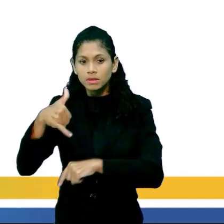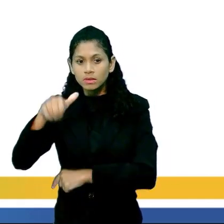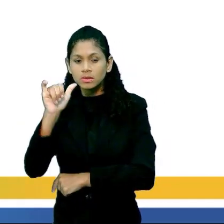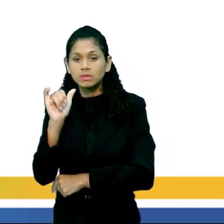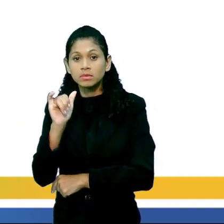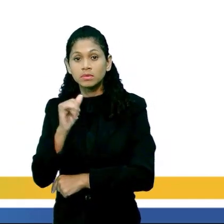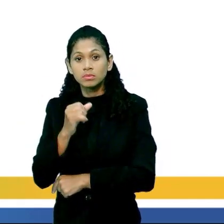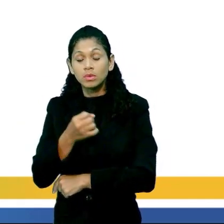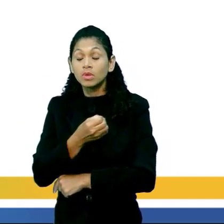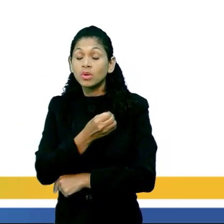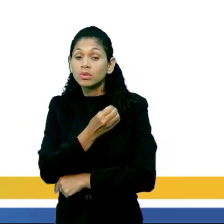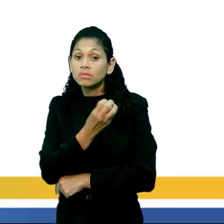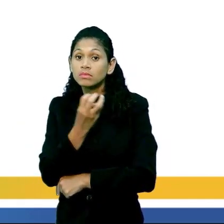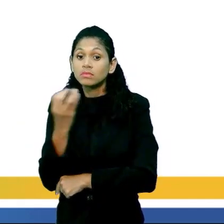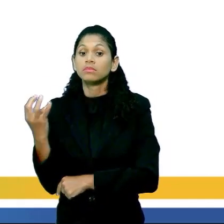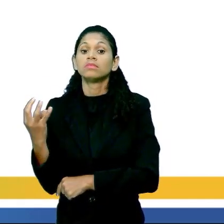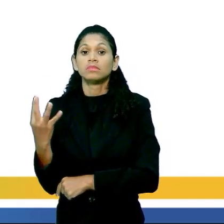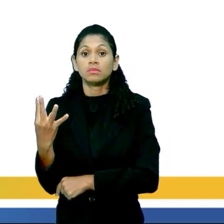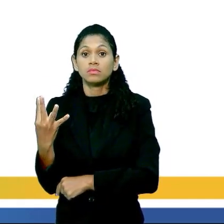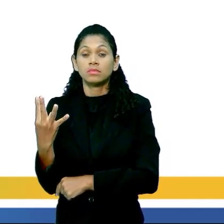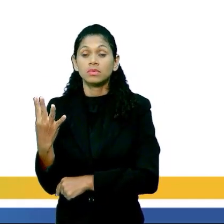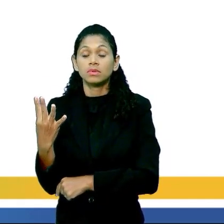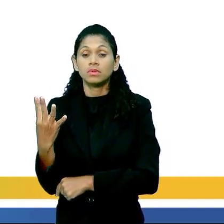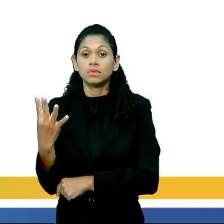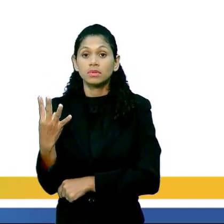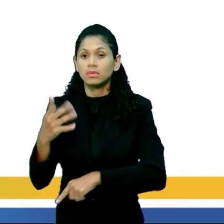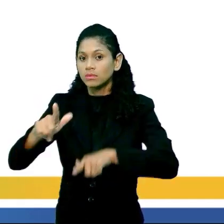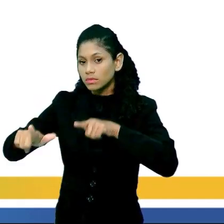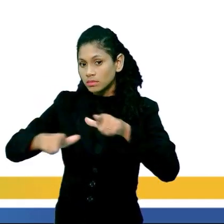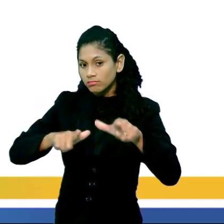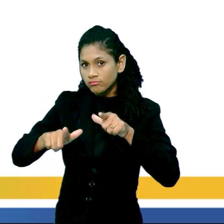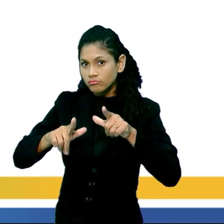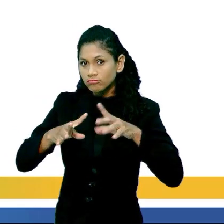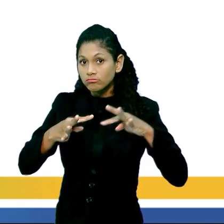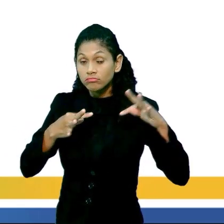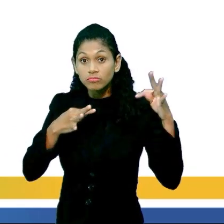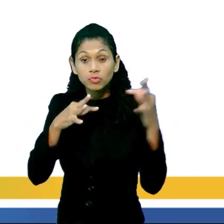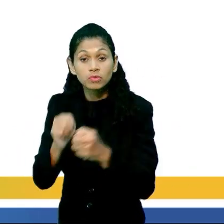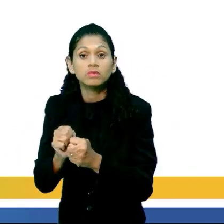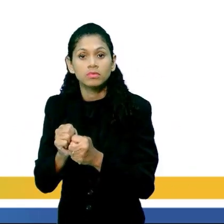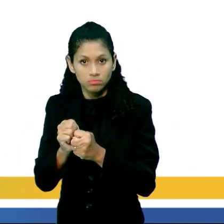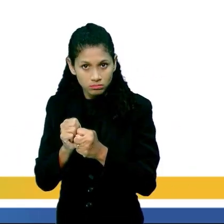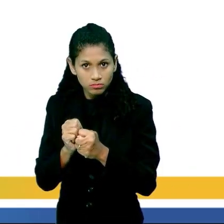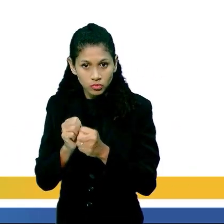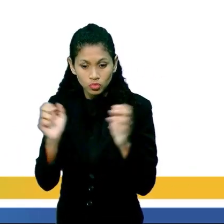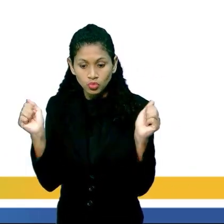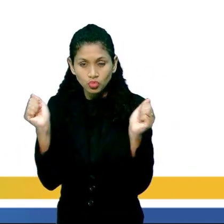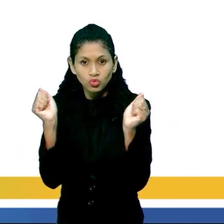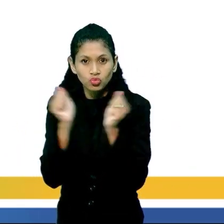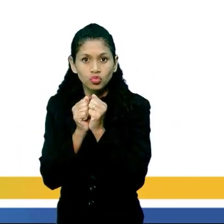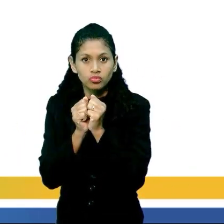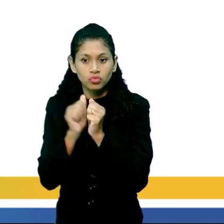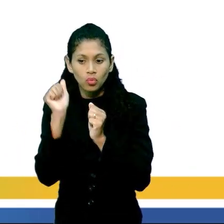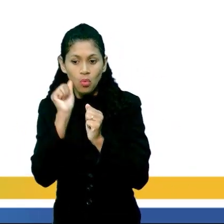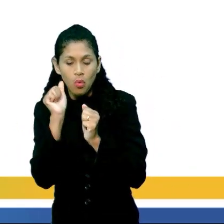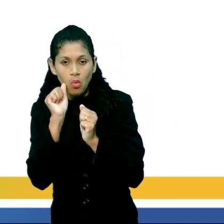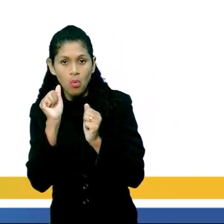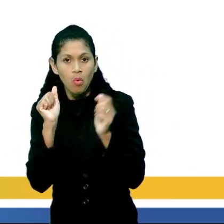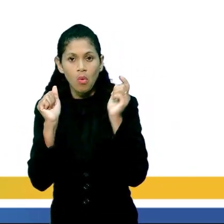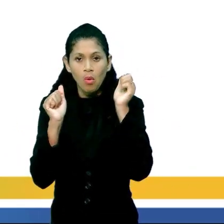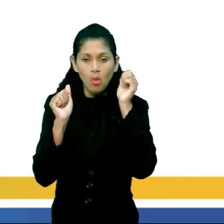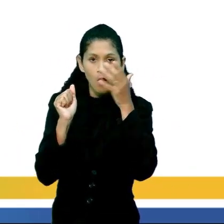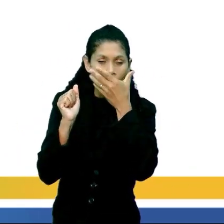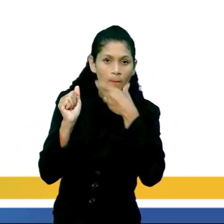A quantidade de funcionários no total. Então, ambos os sexos, os dois. O objetivo desse problema